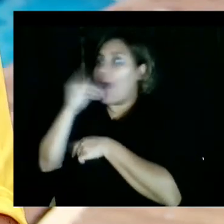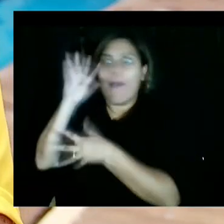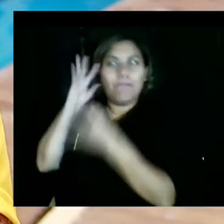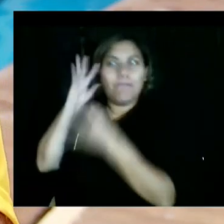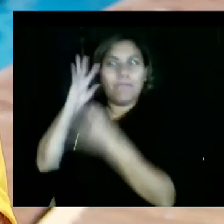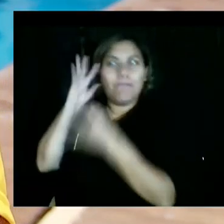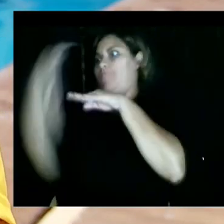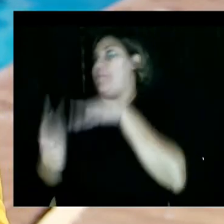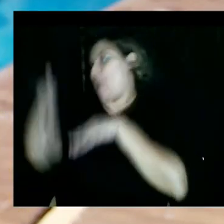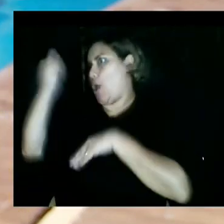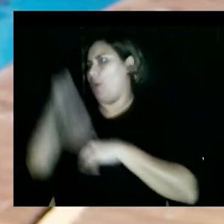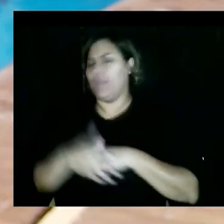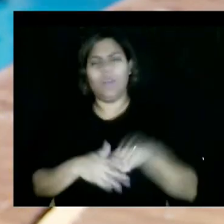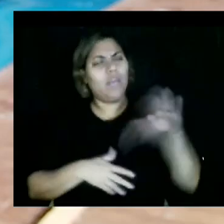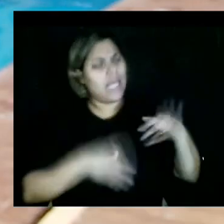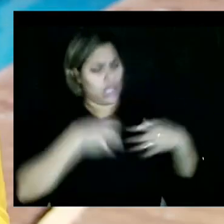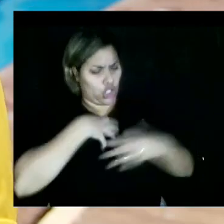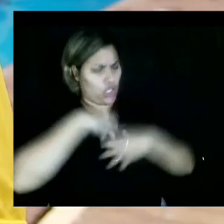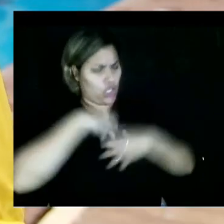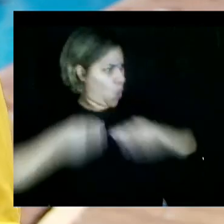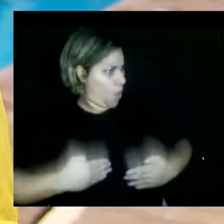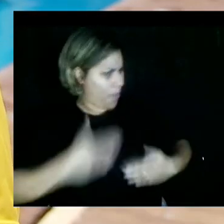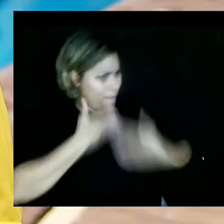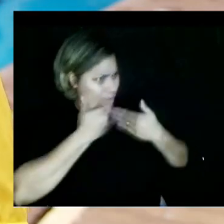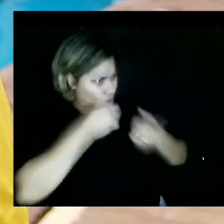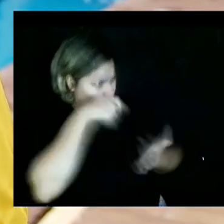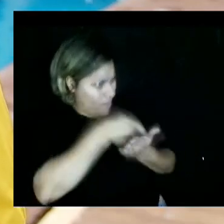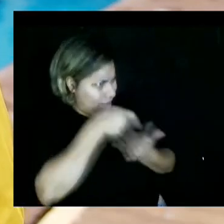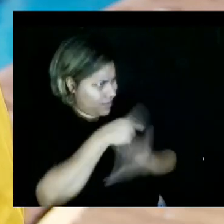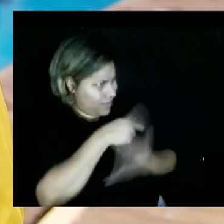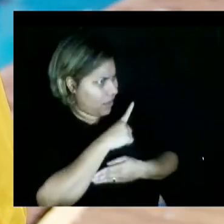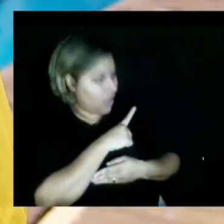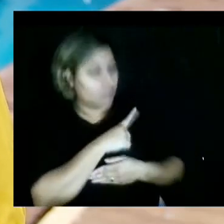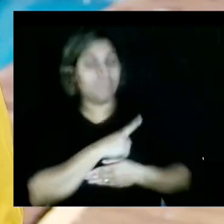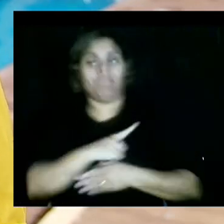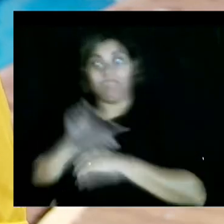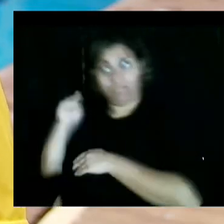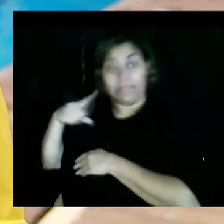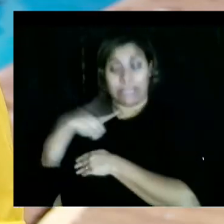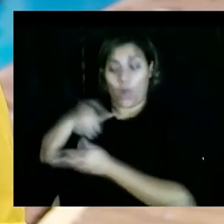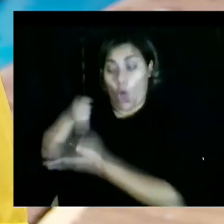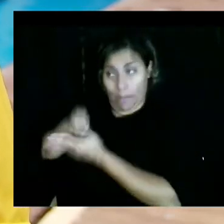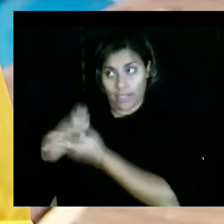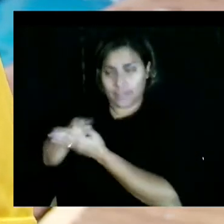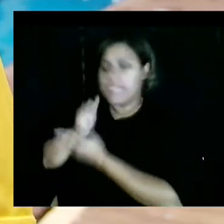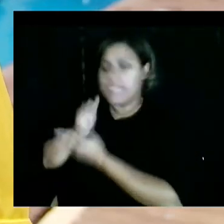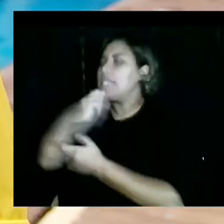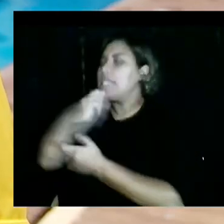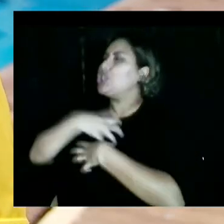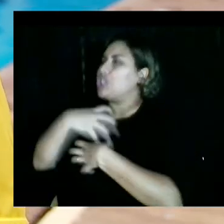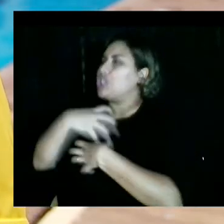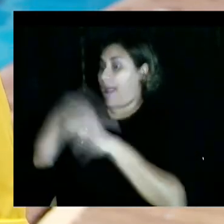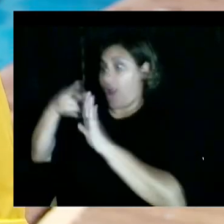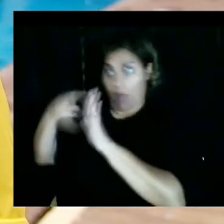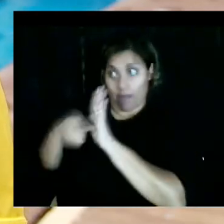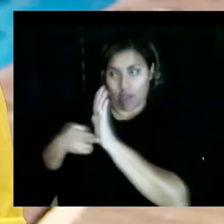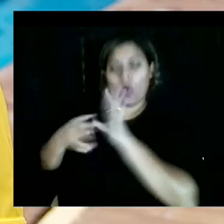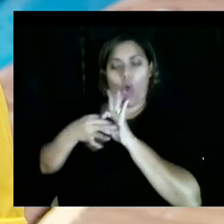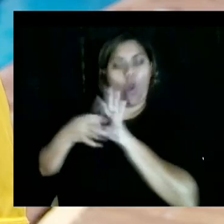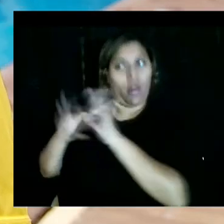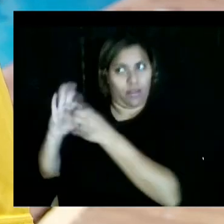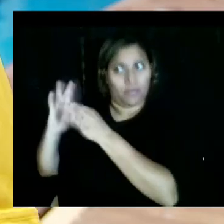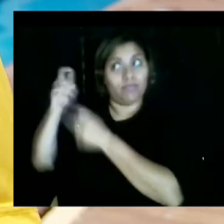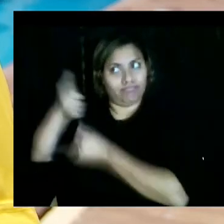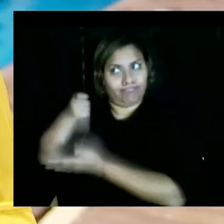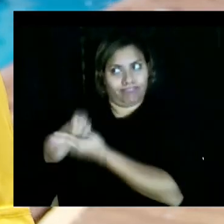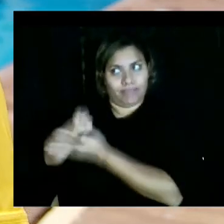salto? Sim, nós temos a obrigatória que nós tratamos através de regulamento olímpico, são as